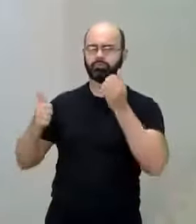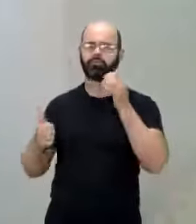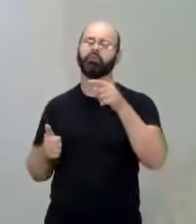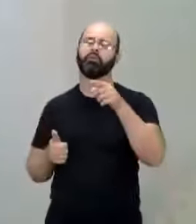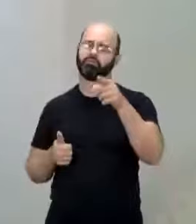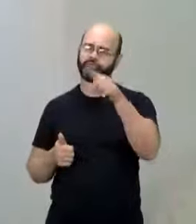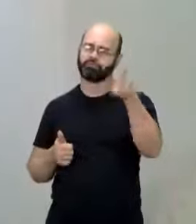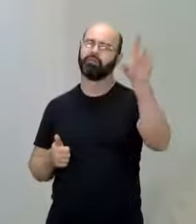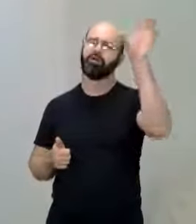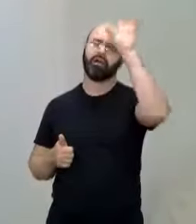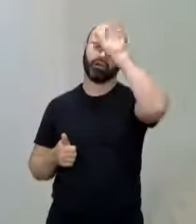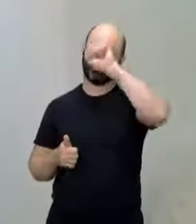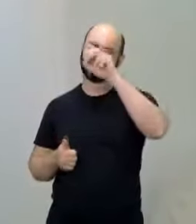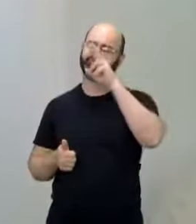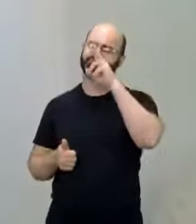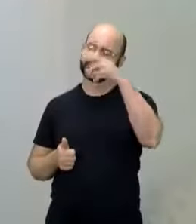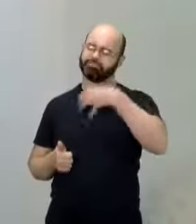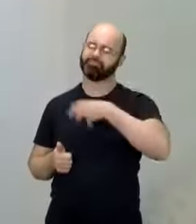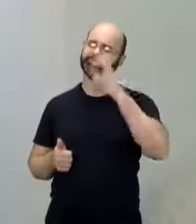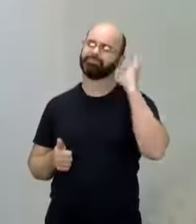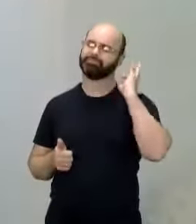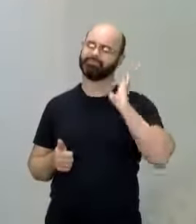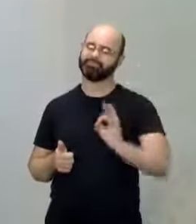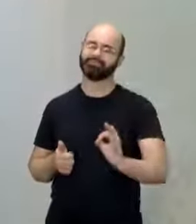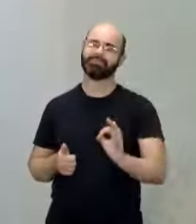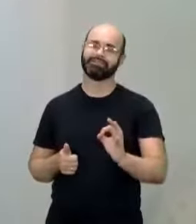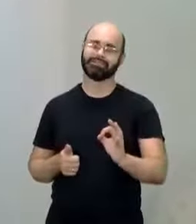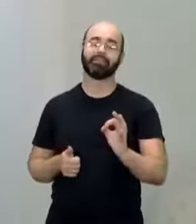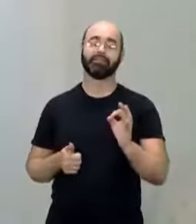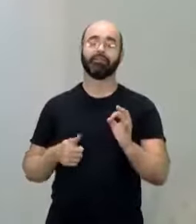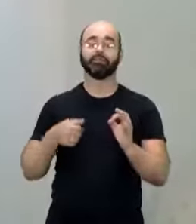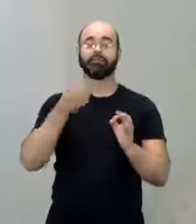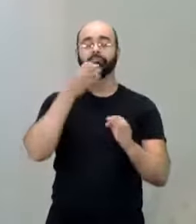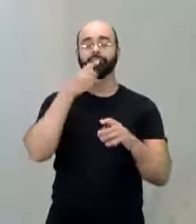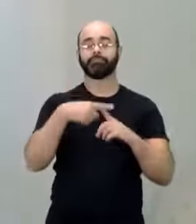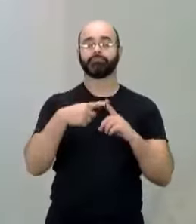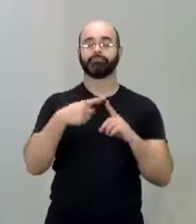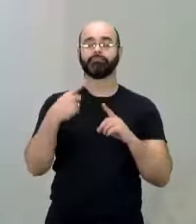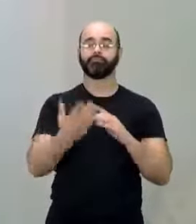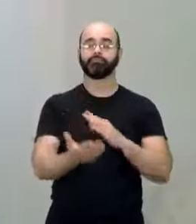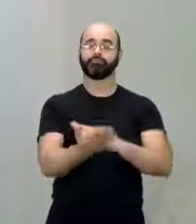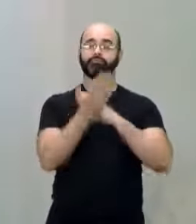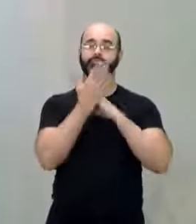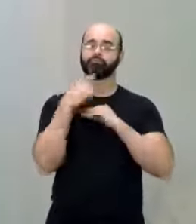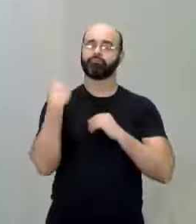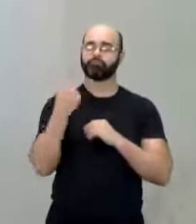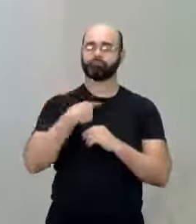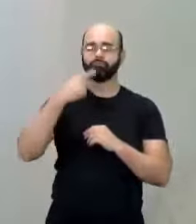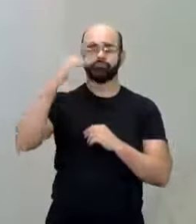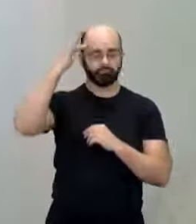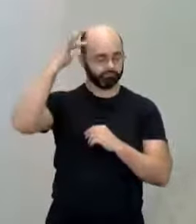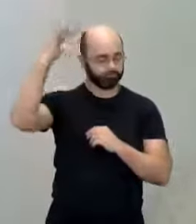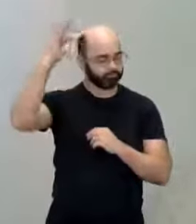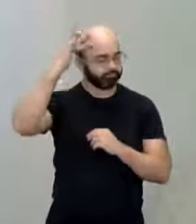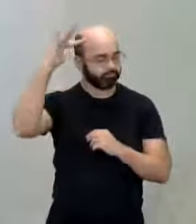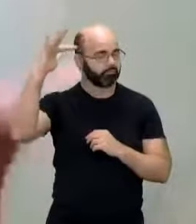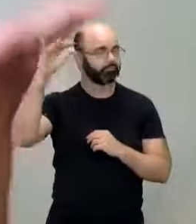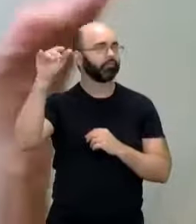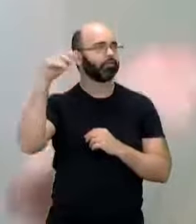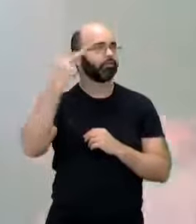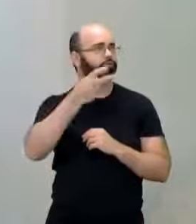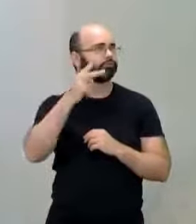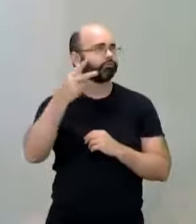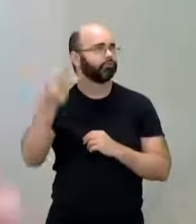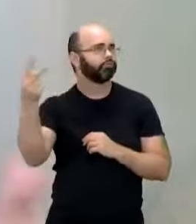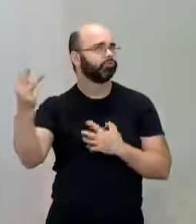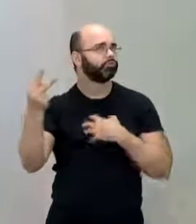certeza aprenderam muito. E listar esses aprendizados vão nos ajudar a pensar nas nossas projeções para 2022. Eu